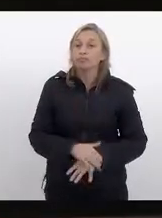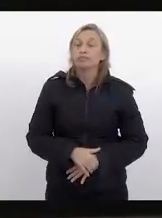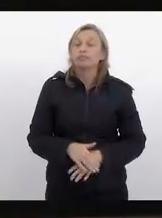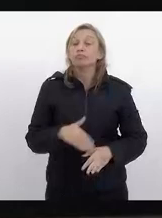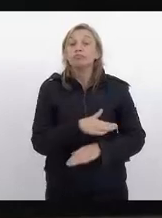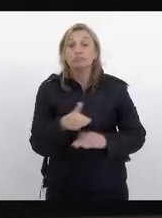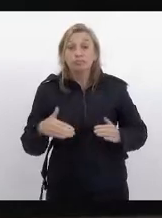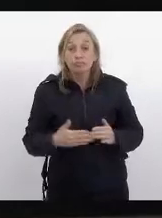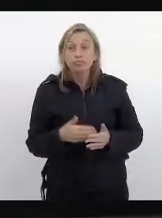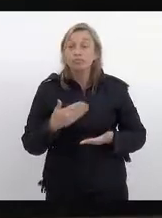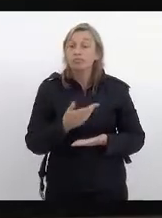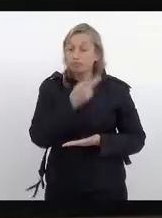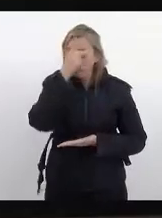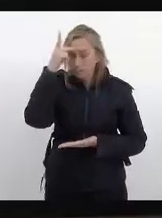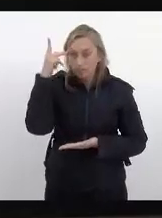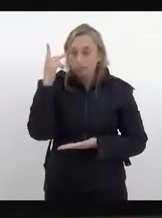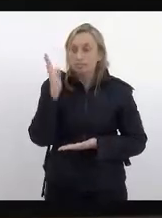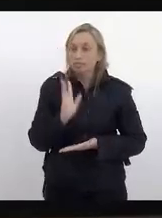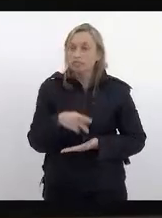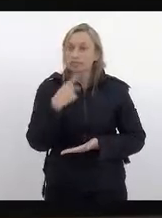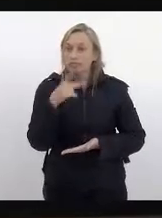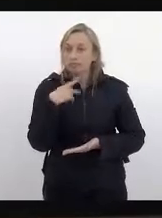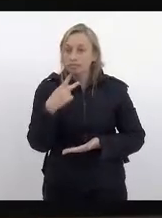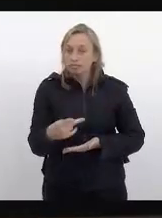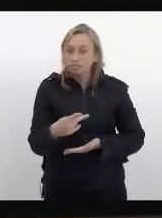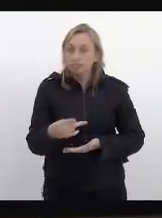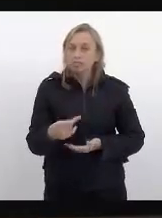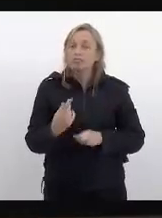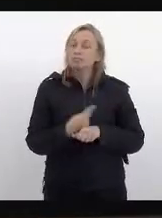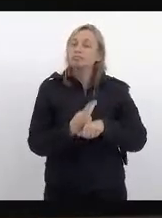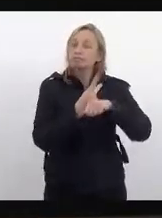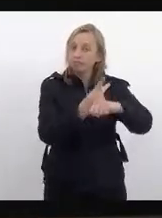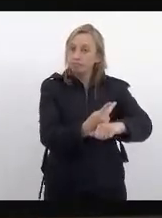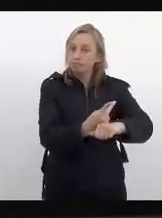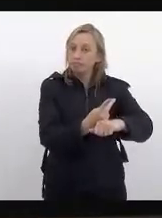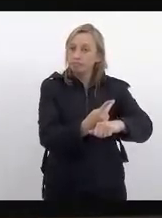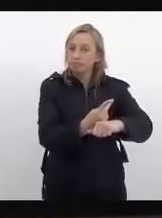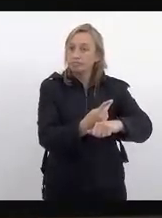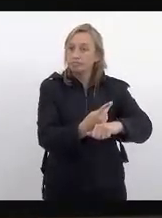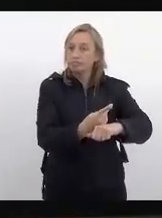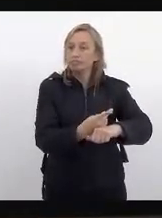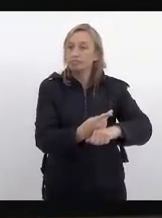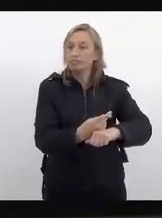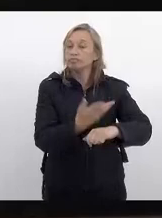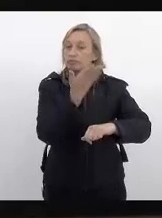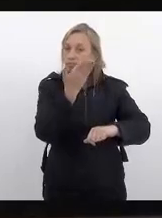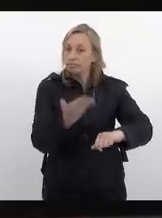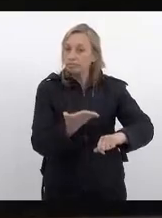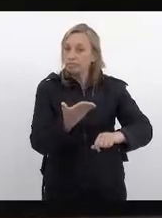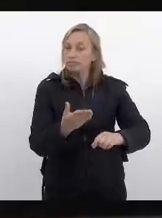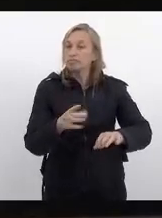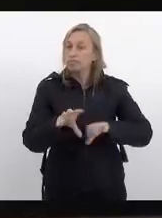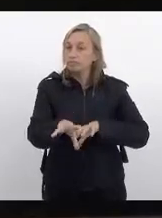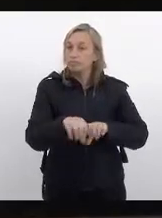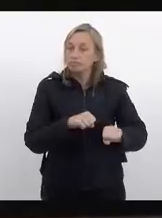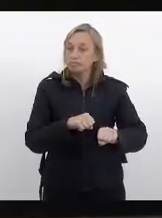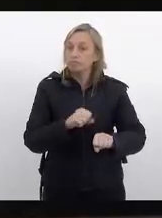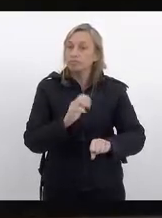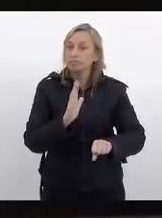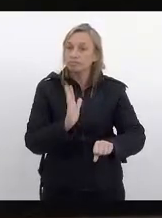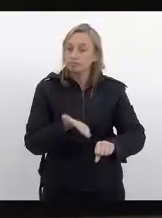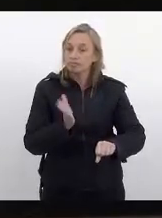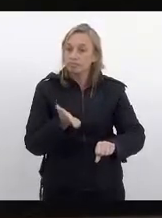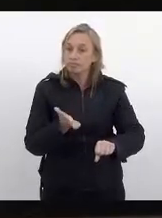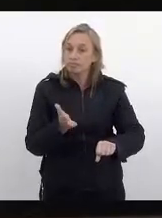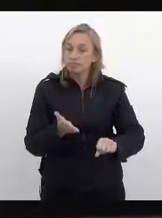todas essas pessoas sendo agraciados por esse diploma que